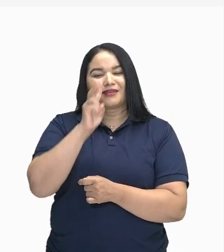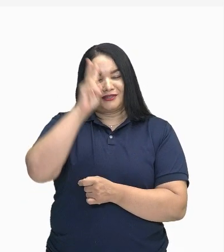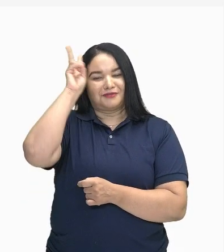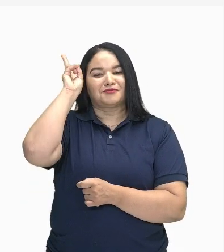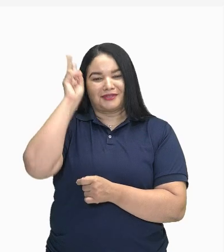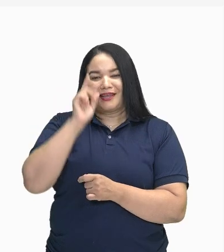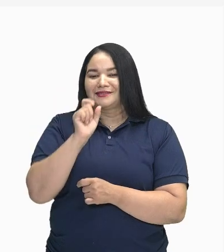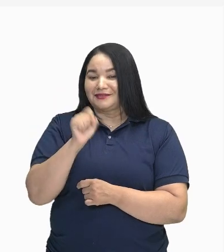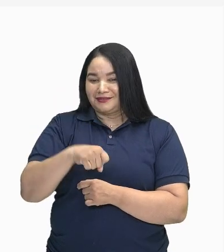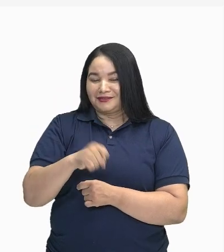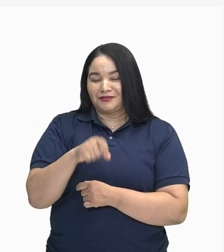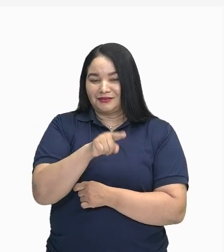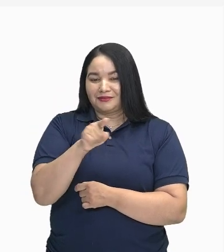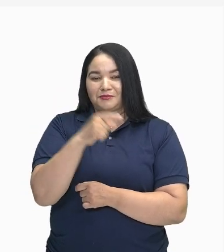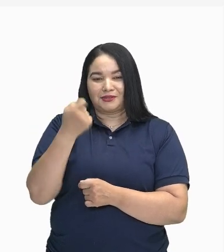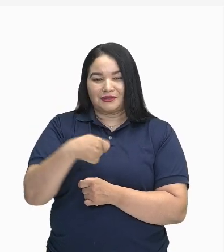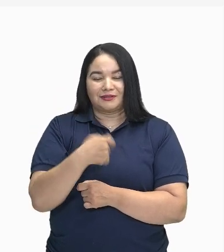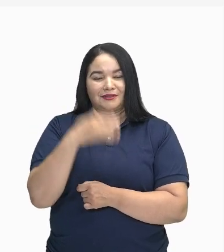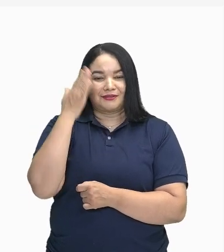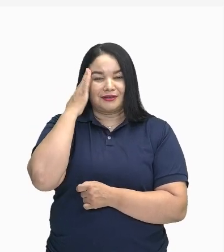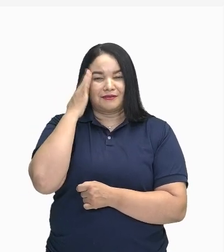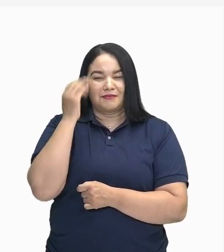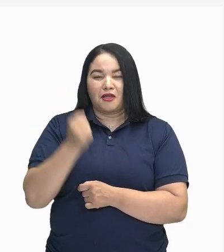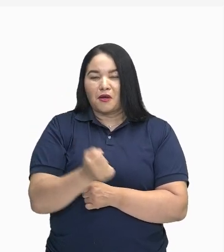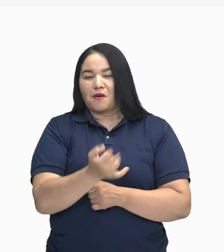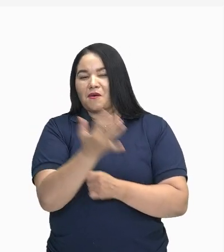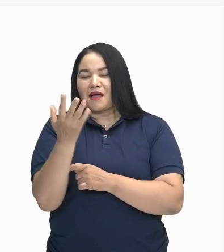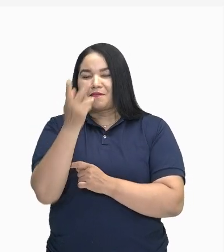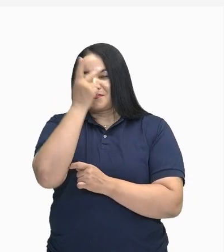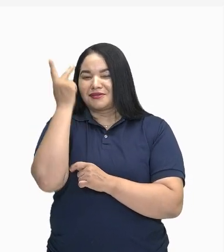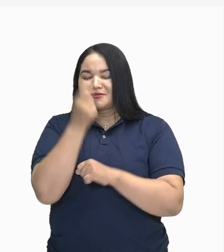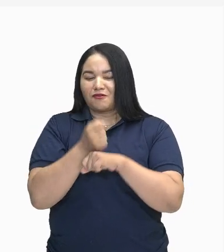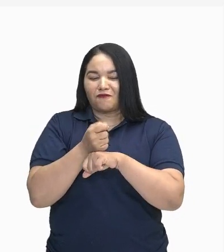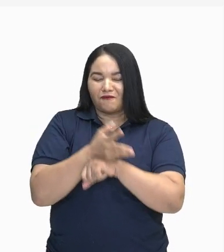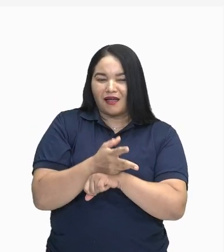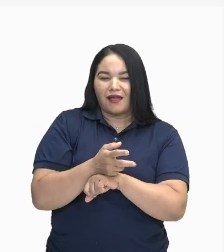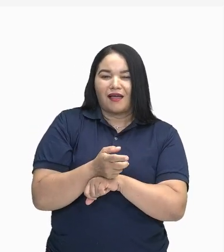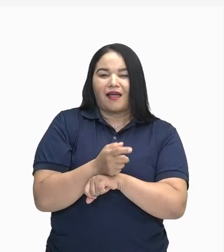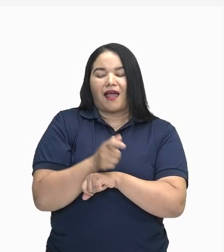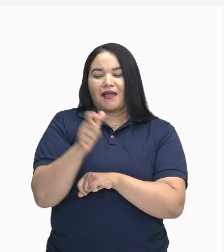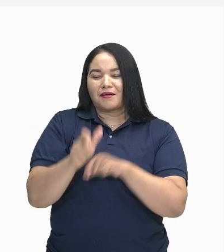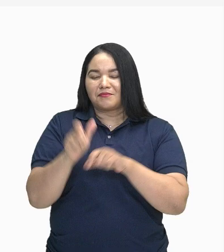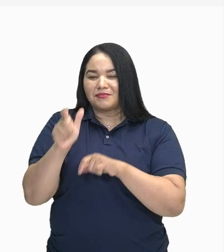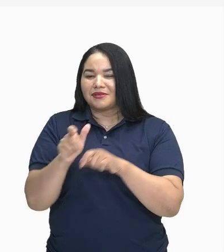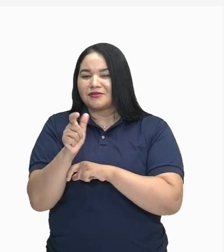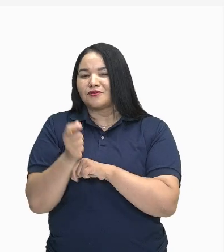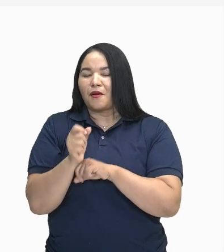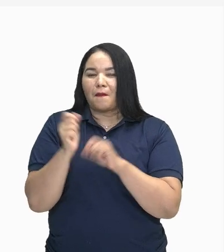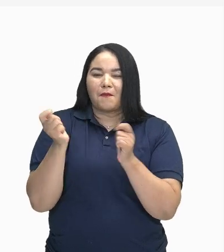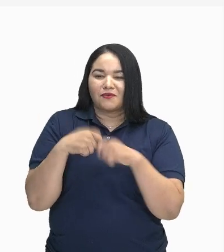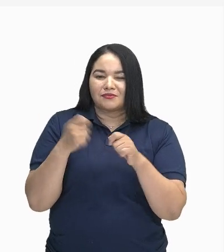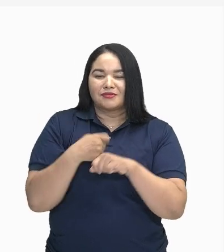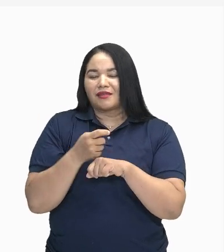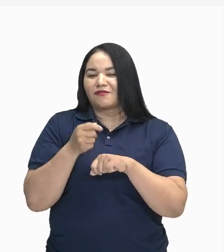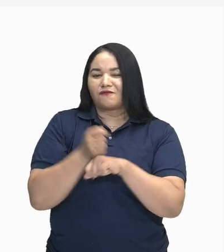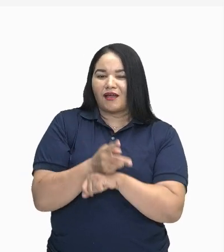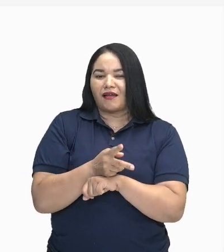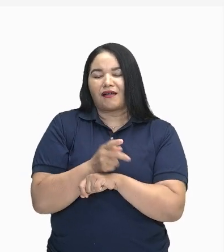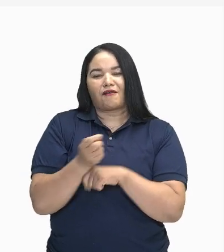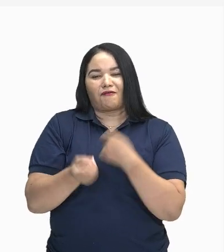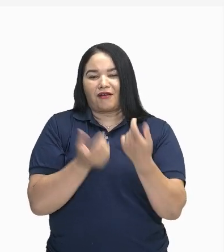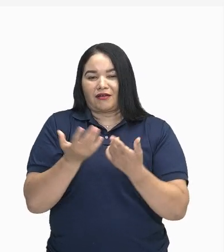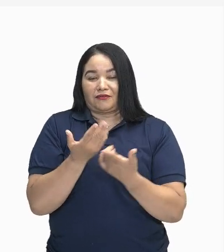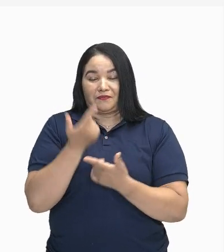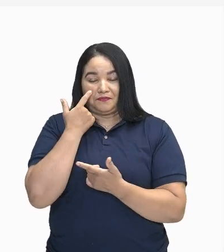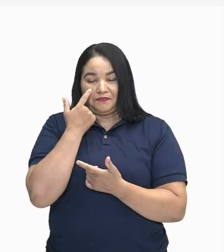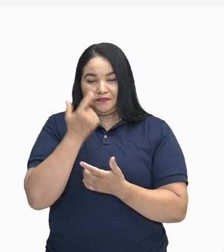né? E precisa saber quantos candidatos tem por cada vaga, né? Então, olha o que diz aqui, ó. Em